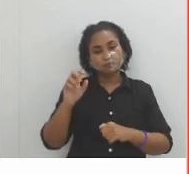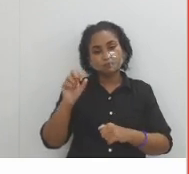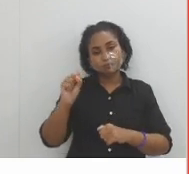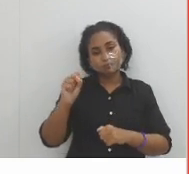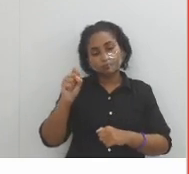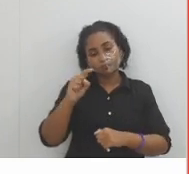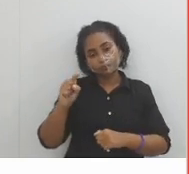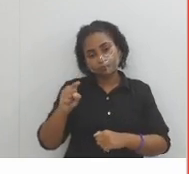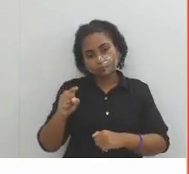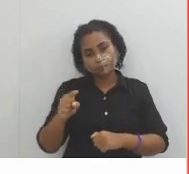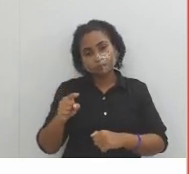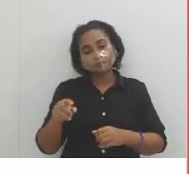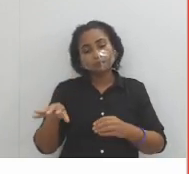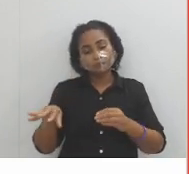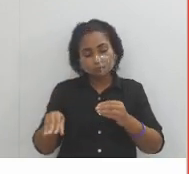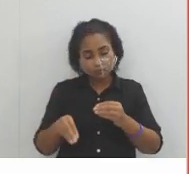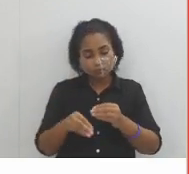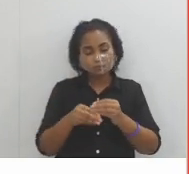ele tem que ser